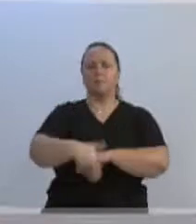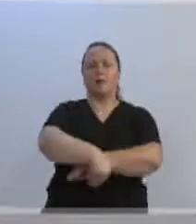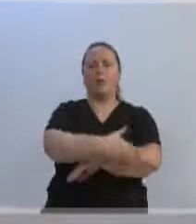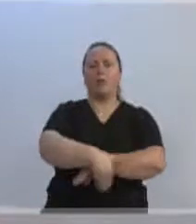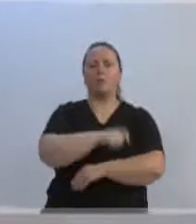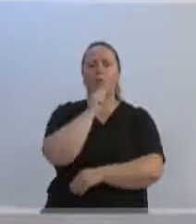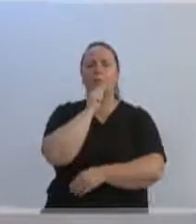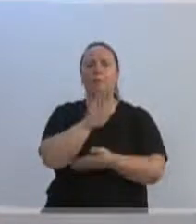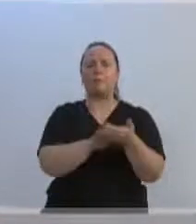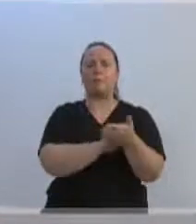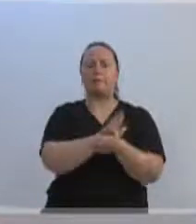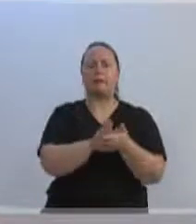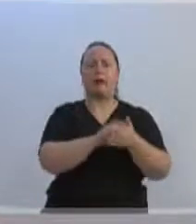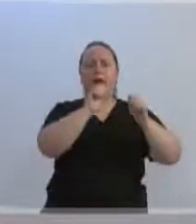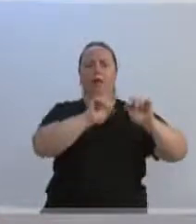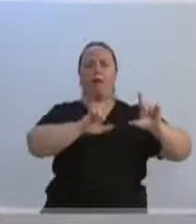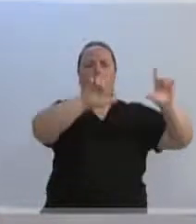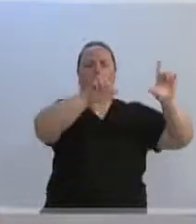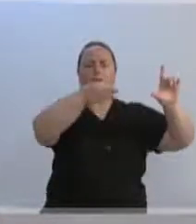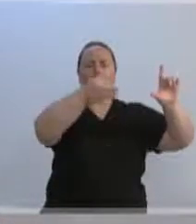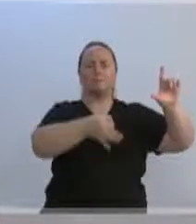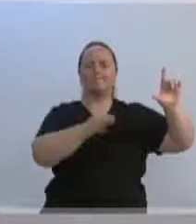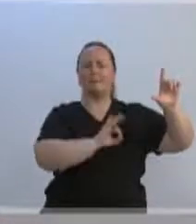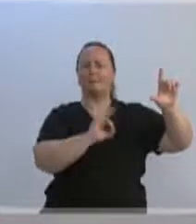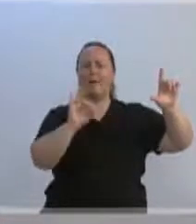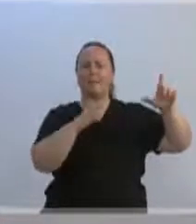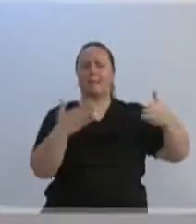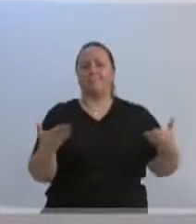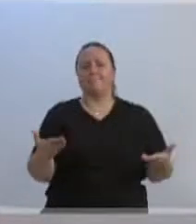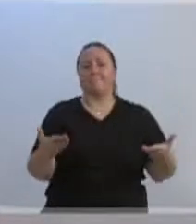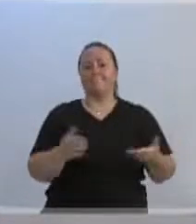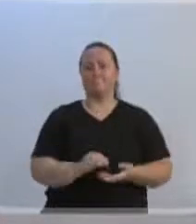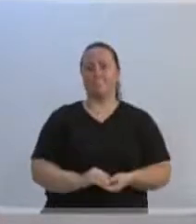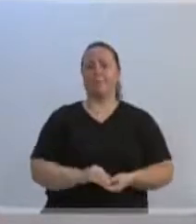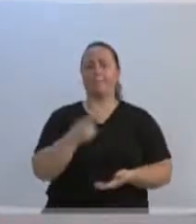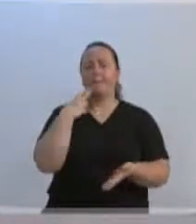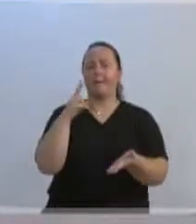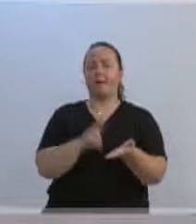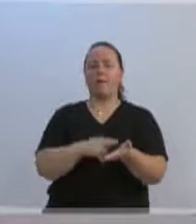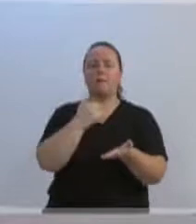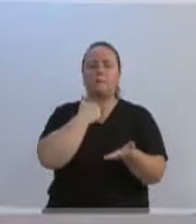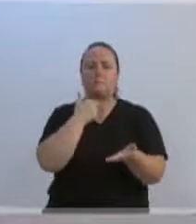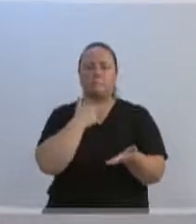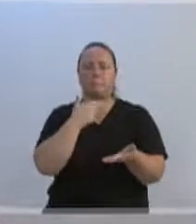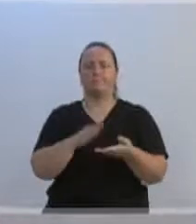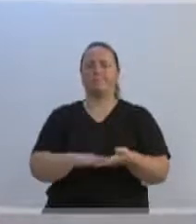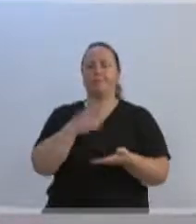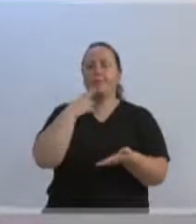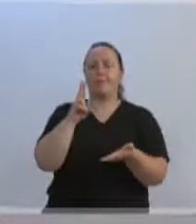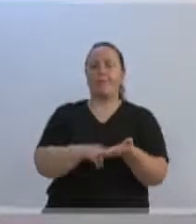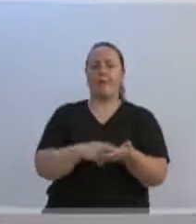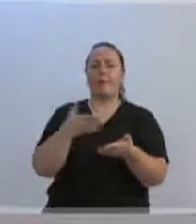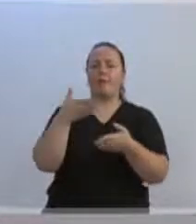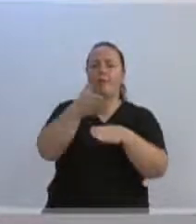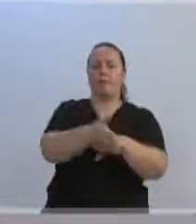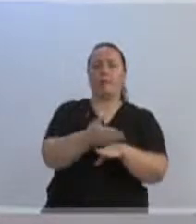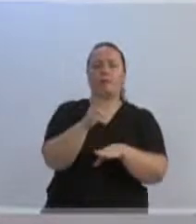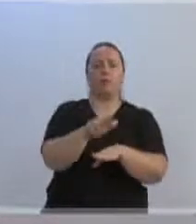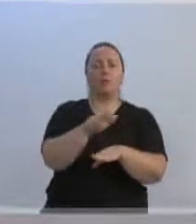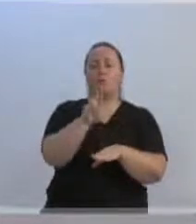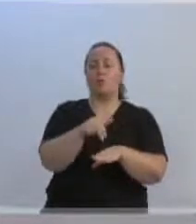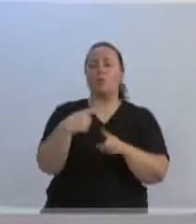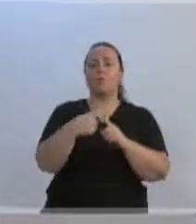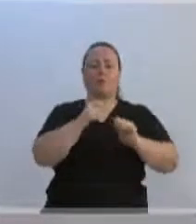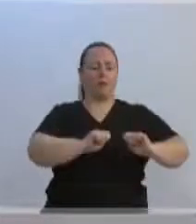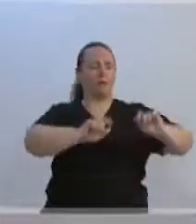é com cerca além de 300 famílias que ali residem não recebendo suas correspondências pelo correio por exemplo lamentável o povo